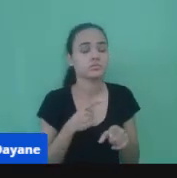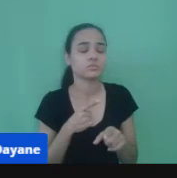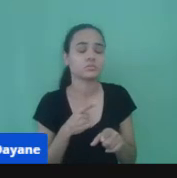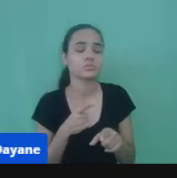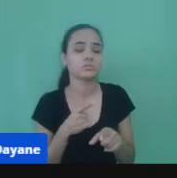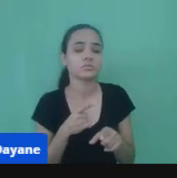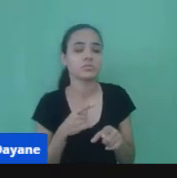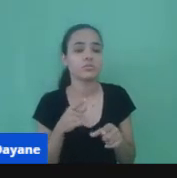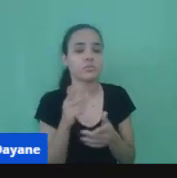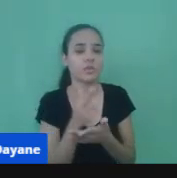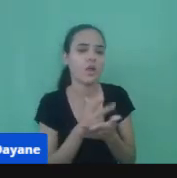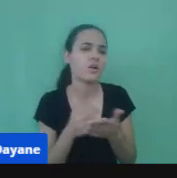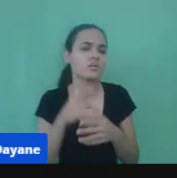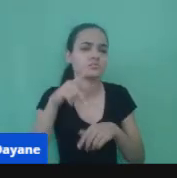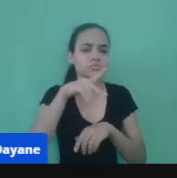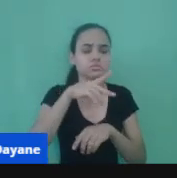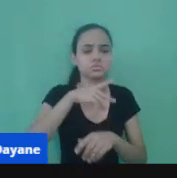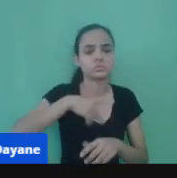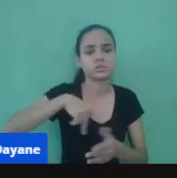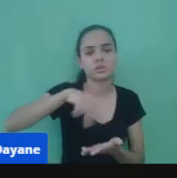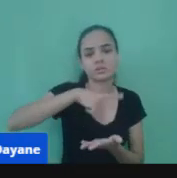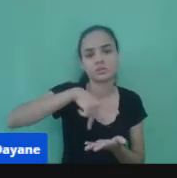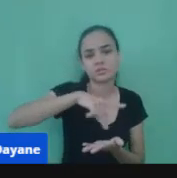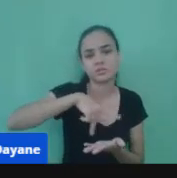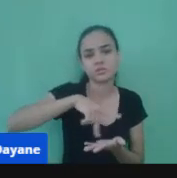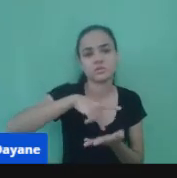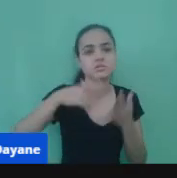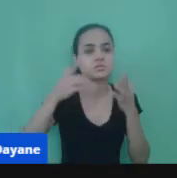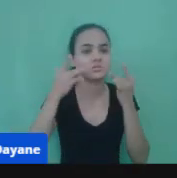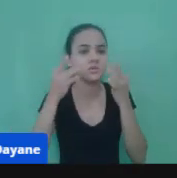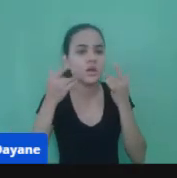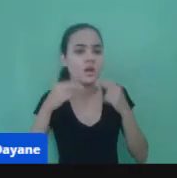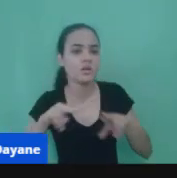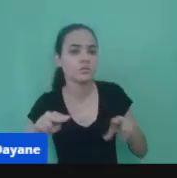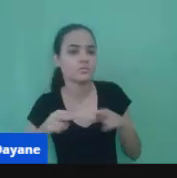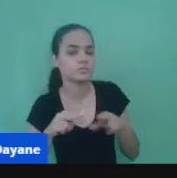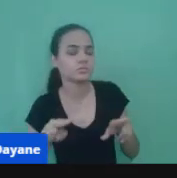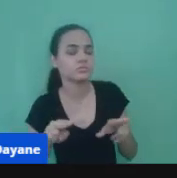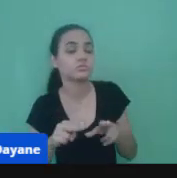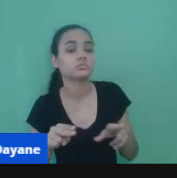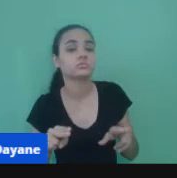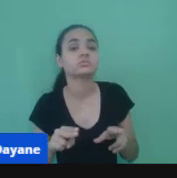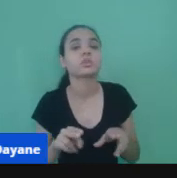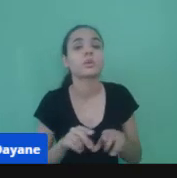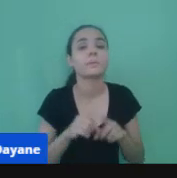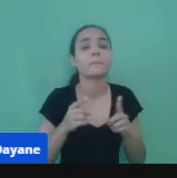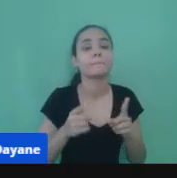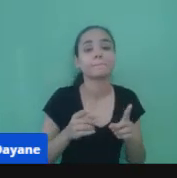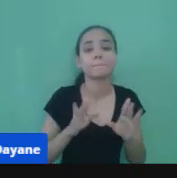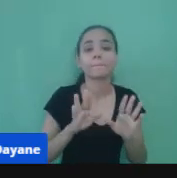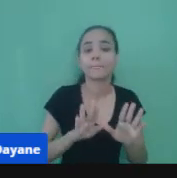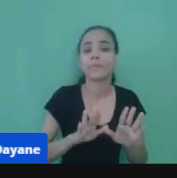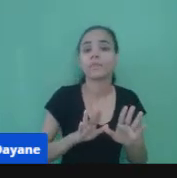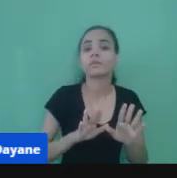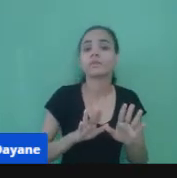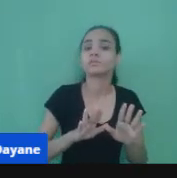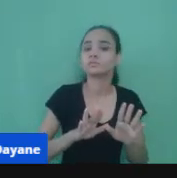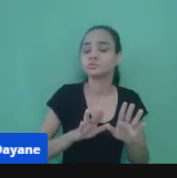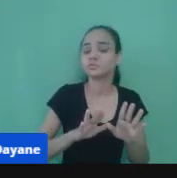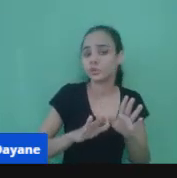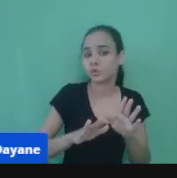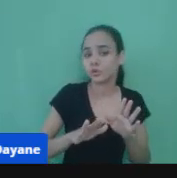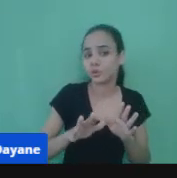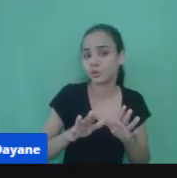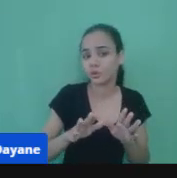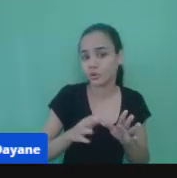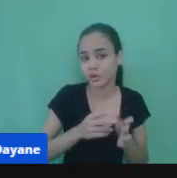visuais, da dança, do teatro, da música, mas o componente arte vai trazer a vivência, a experiência